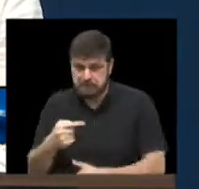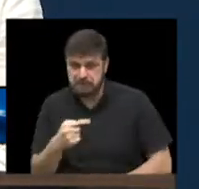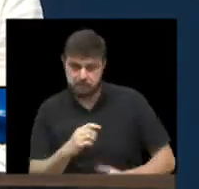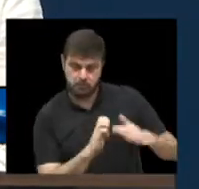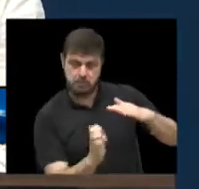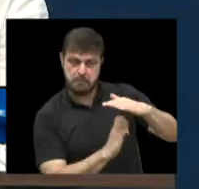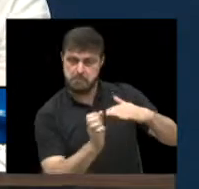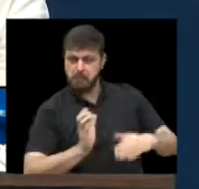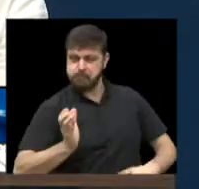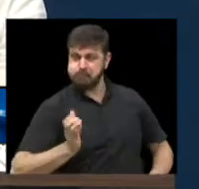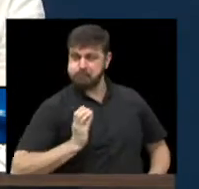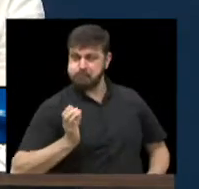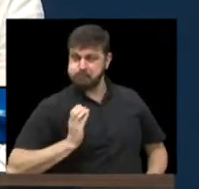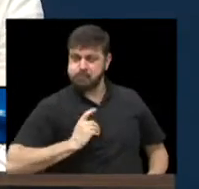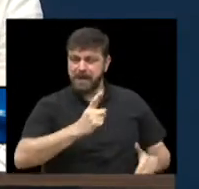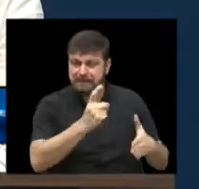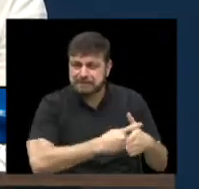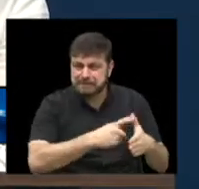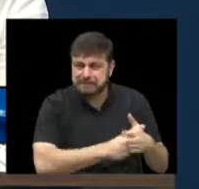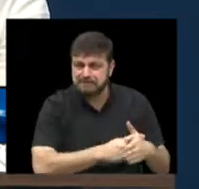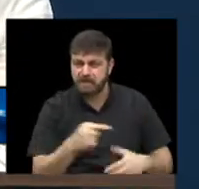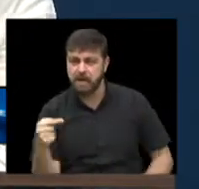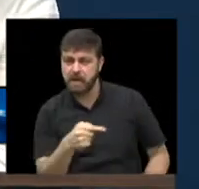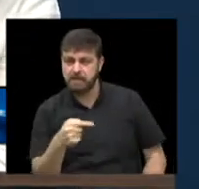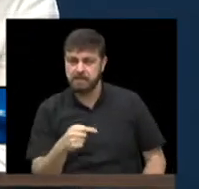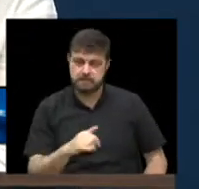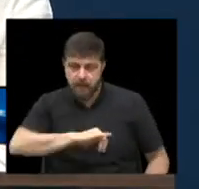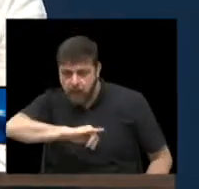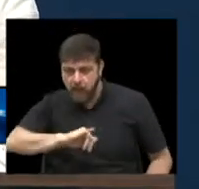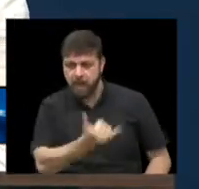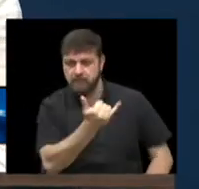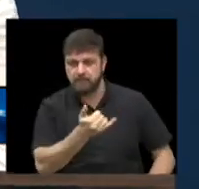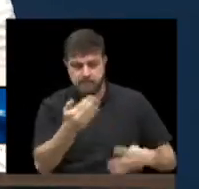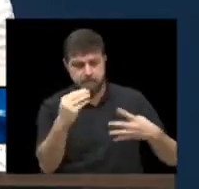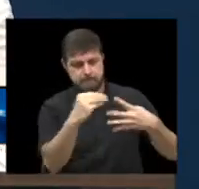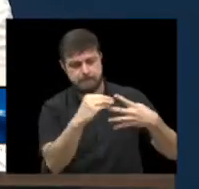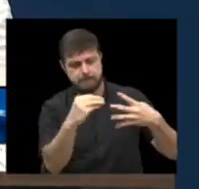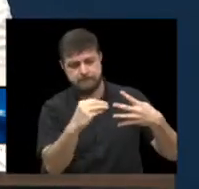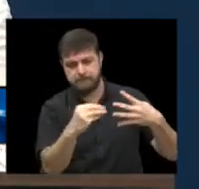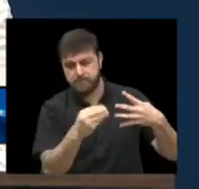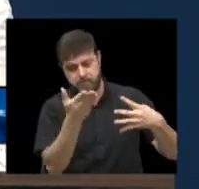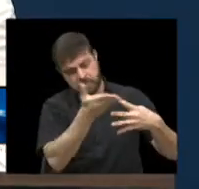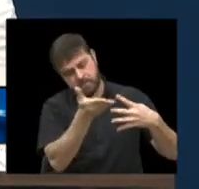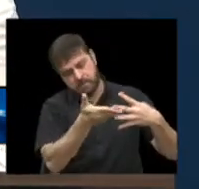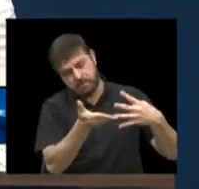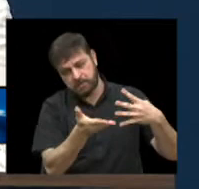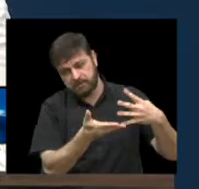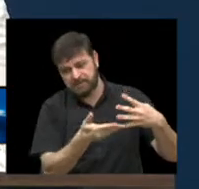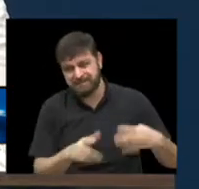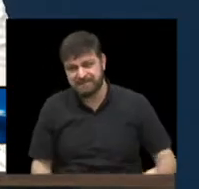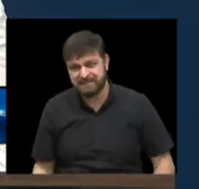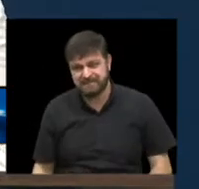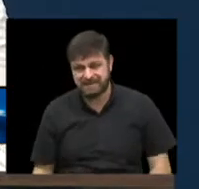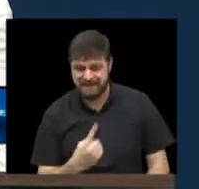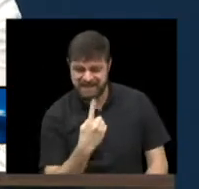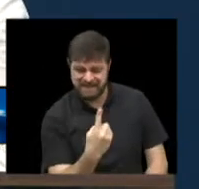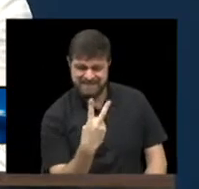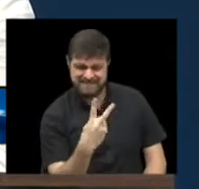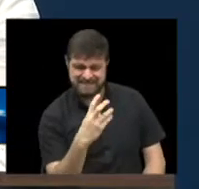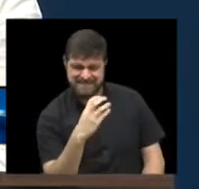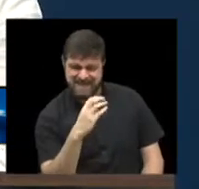Na verdade, ele premia os devedores. Ele coloca um parcelamento de dívida dos devedores em 120